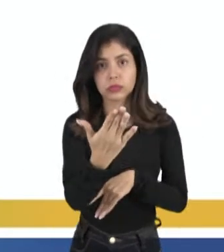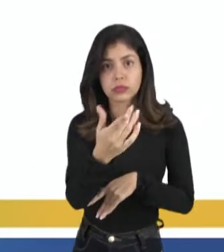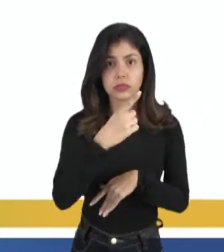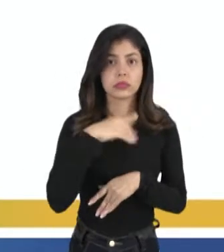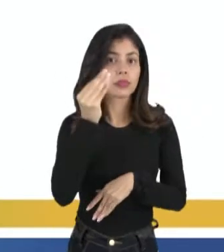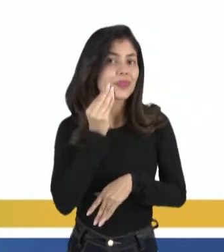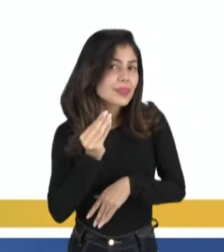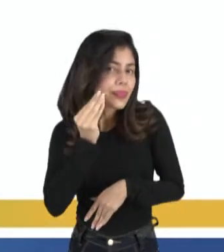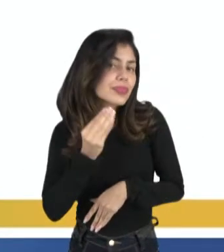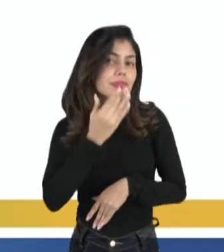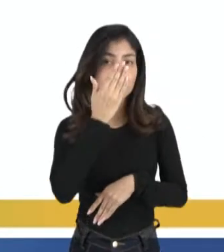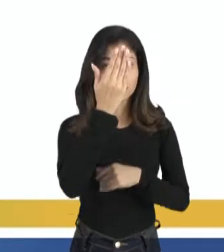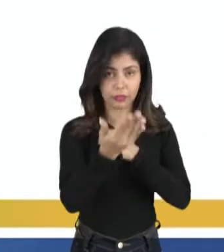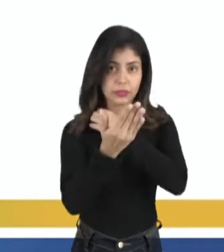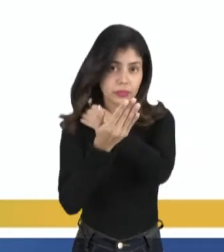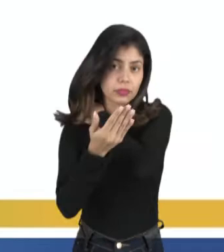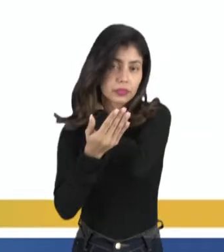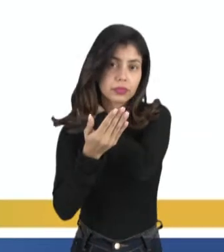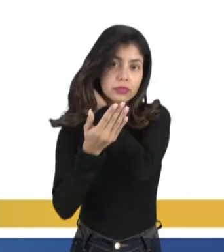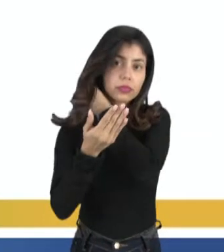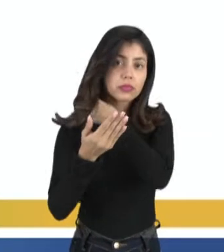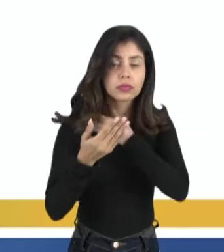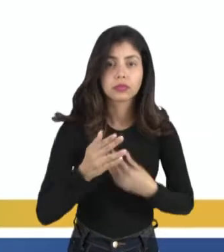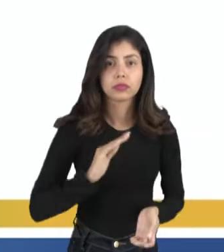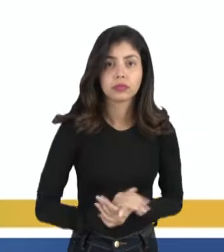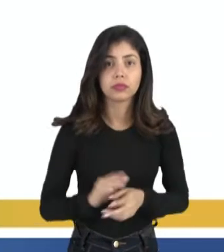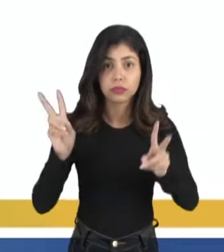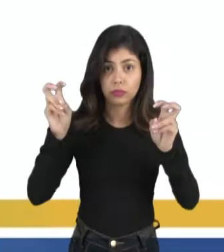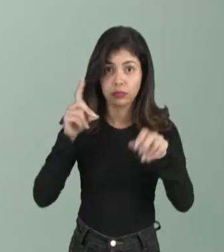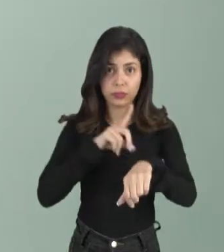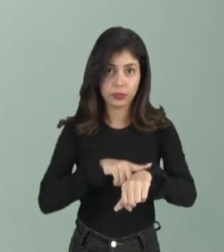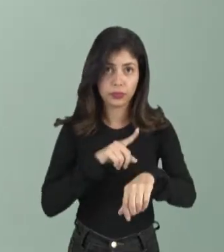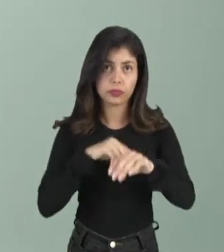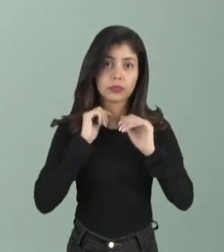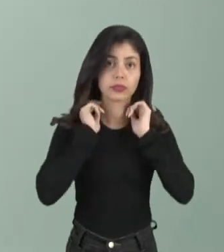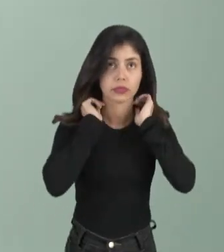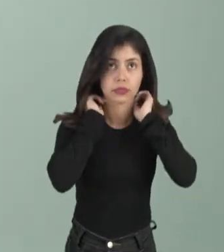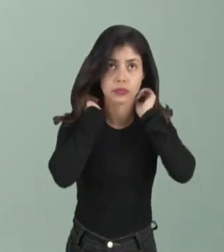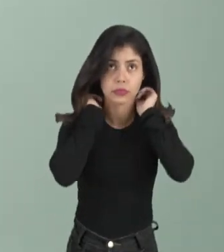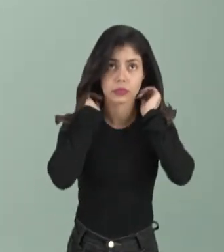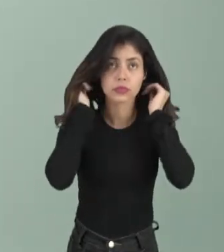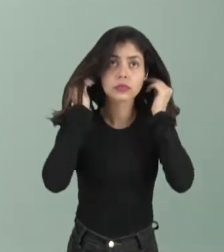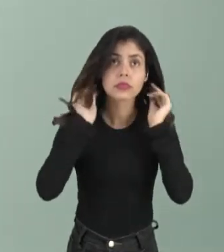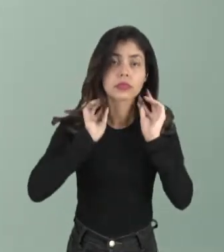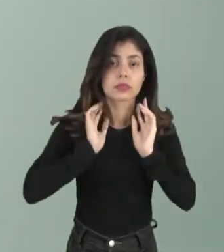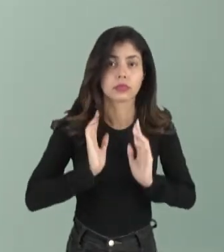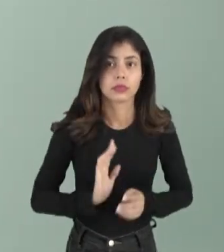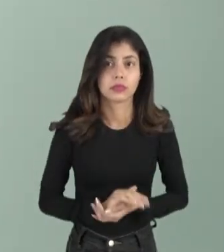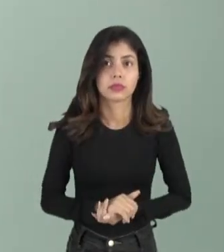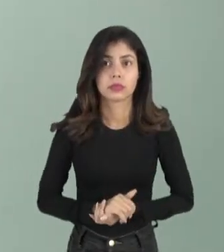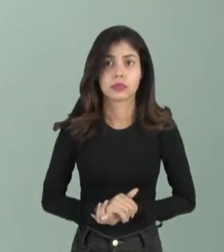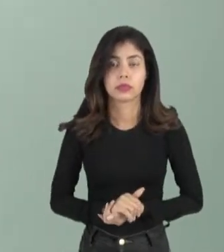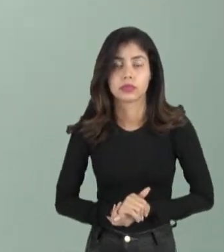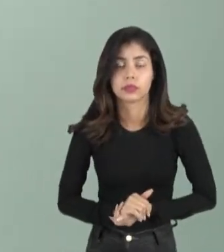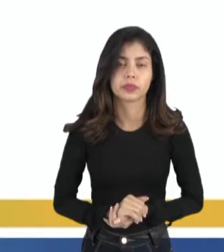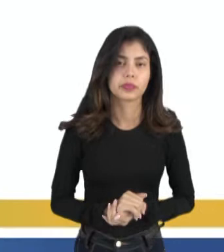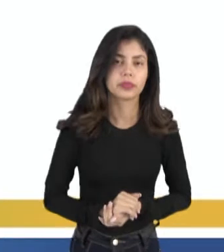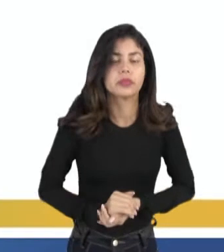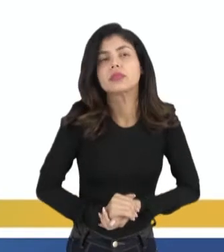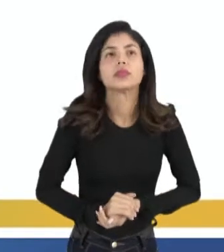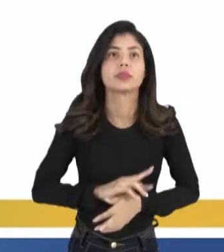ou tentam está à frente do seu tempo e é